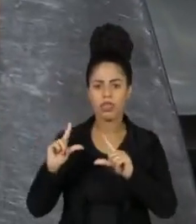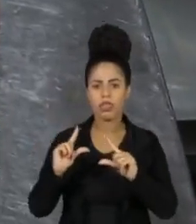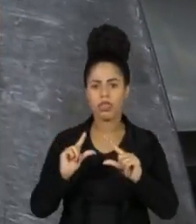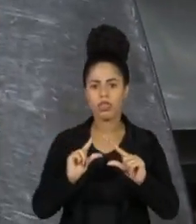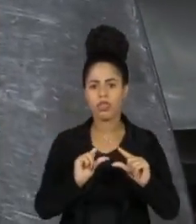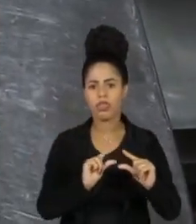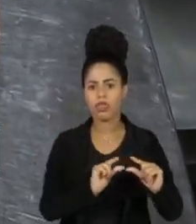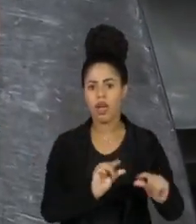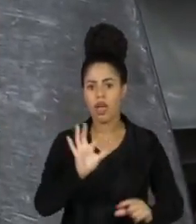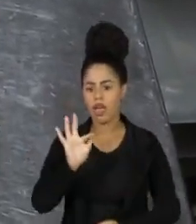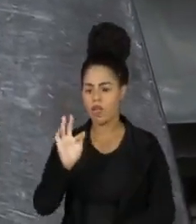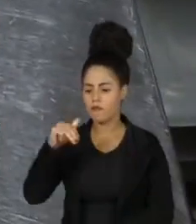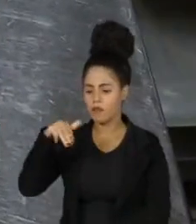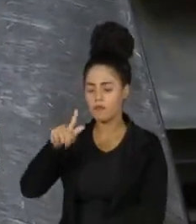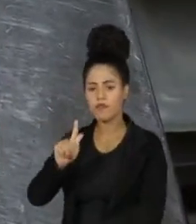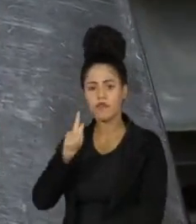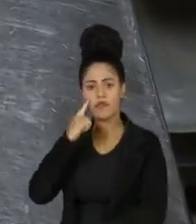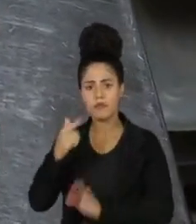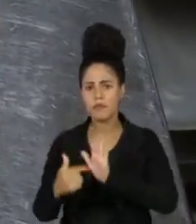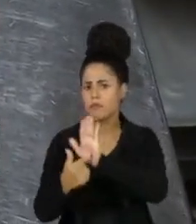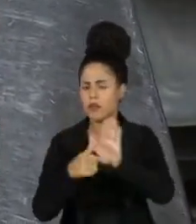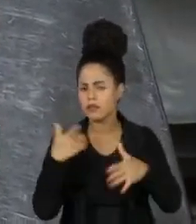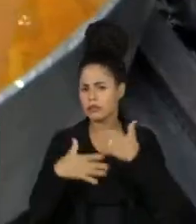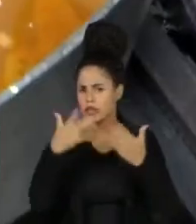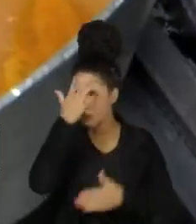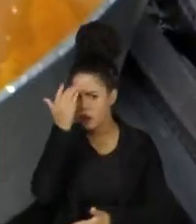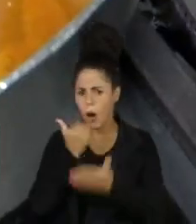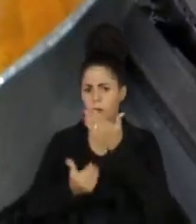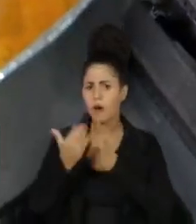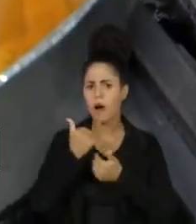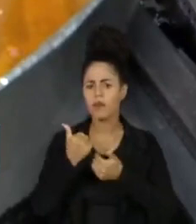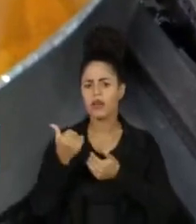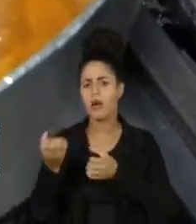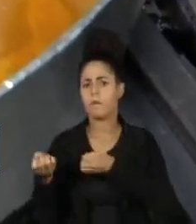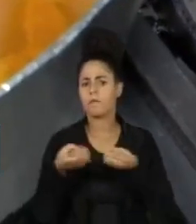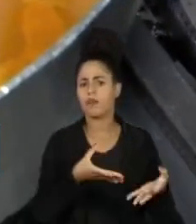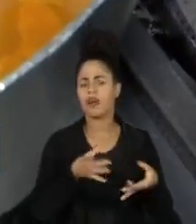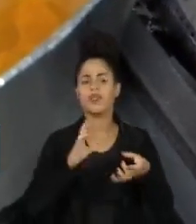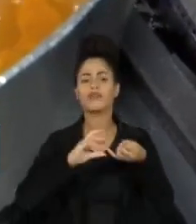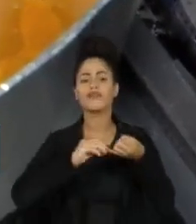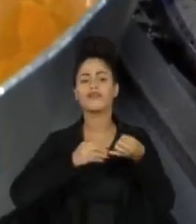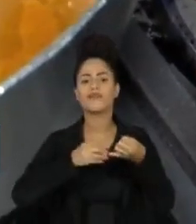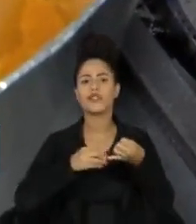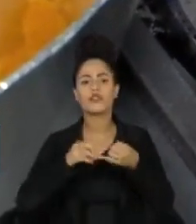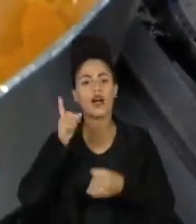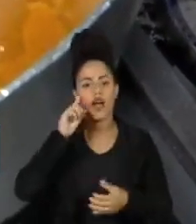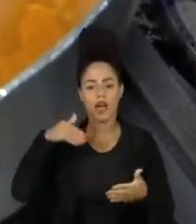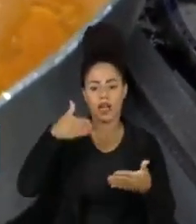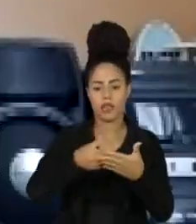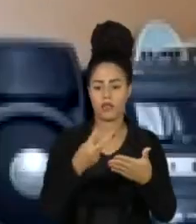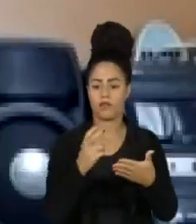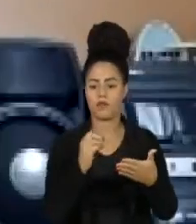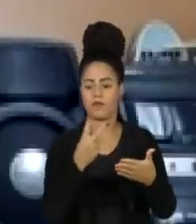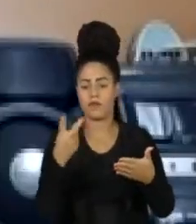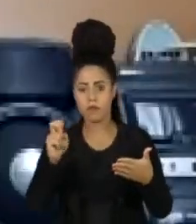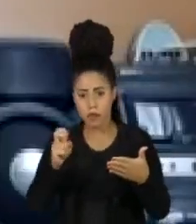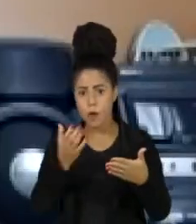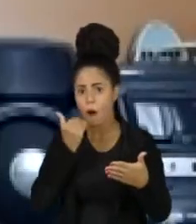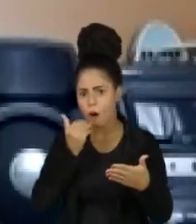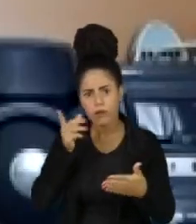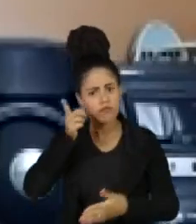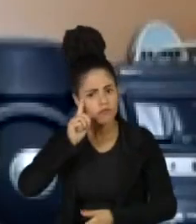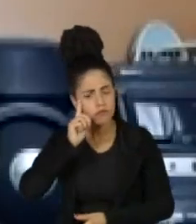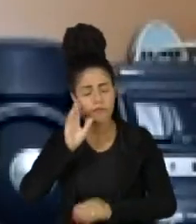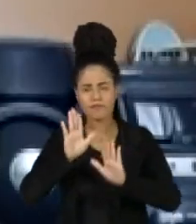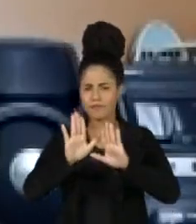UFMG alertam para a tendência do brasileiro deixar de consumir o feijão de forma regular até 2025. Isso